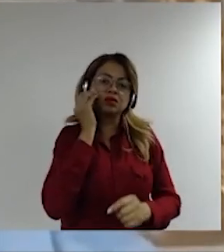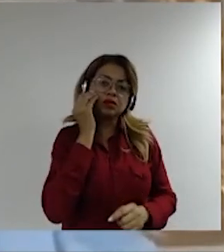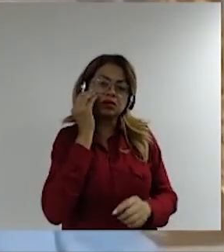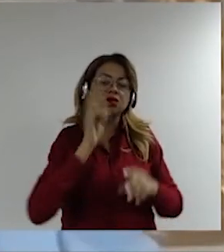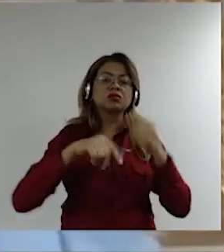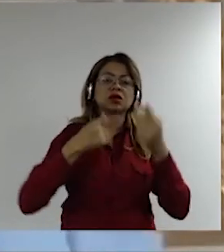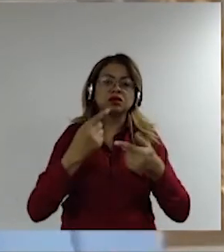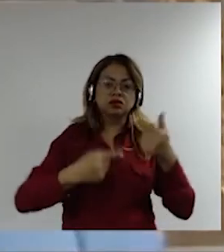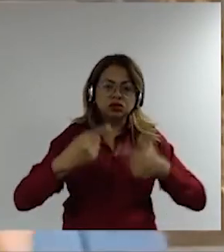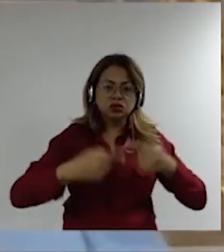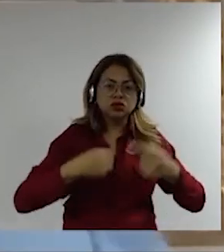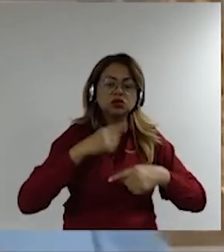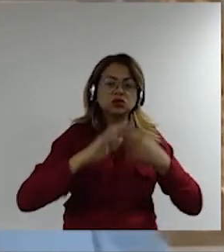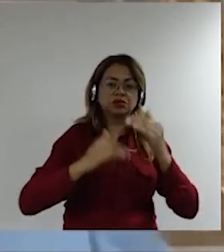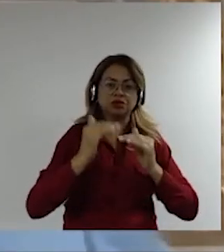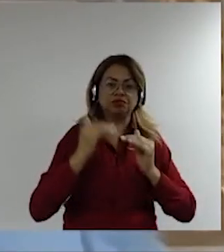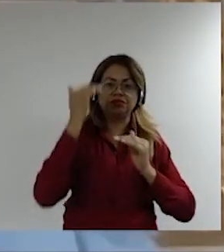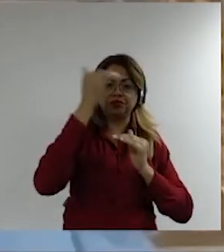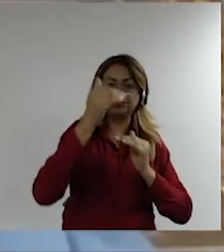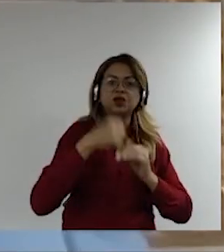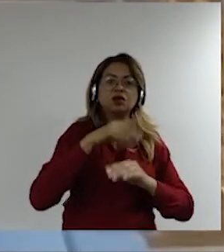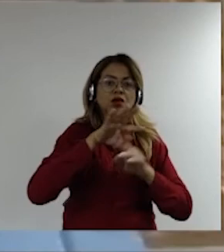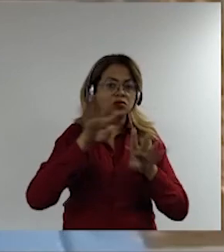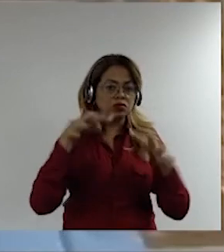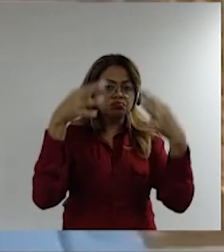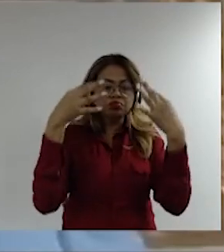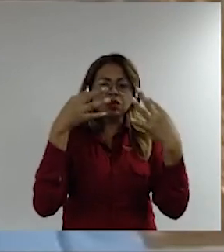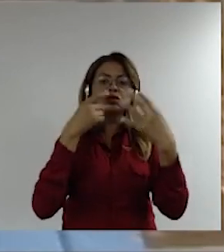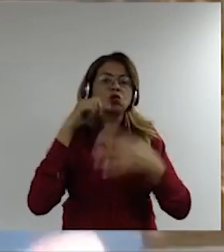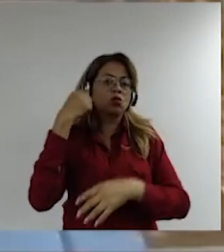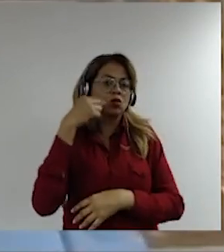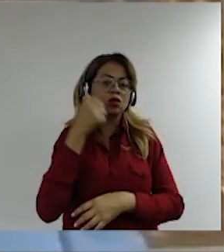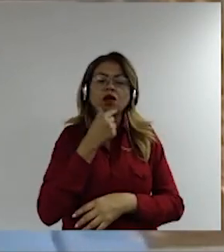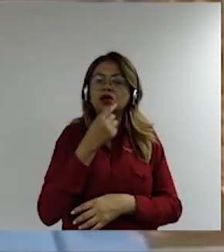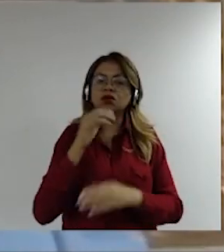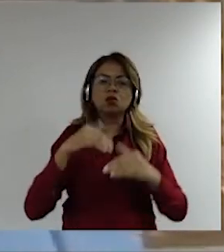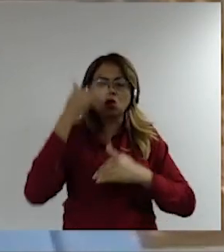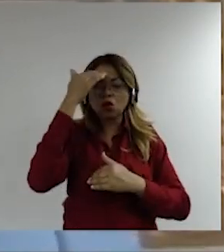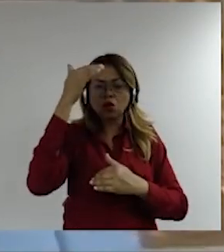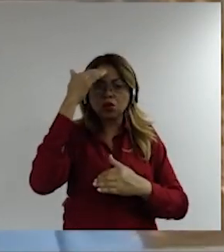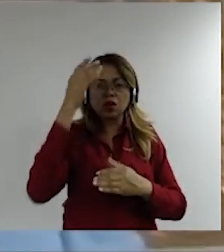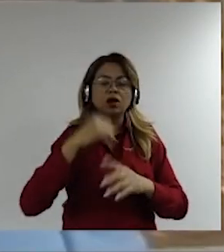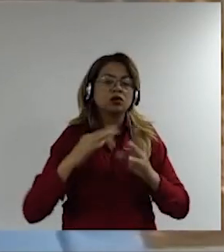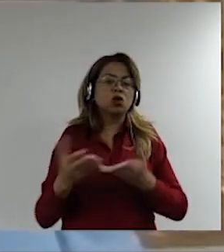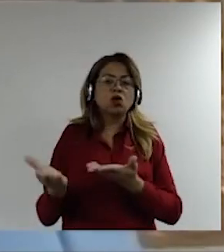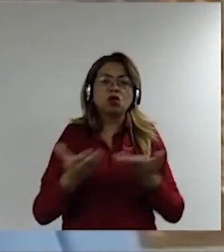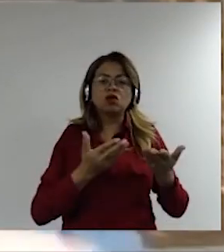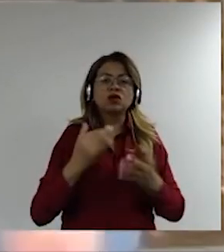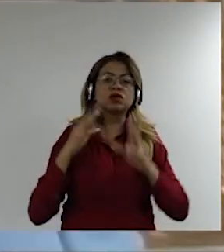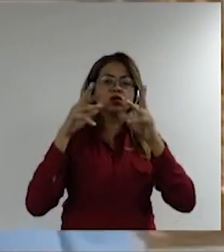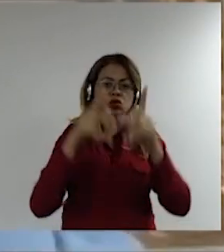discutir para relevar. Queridos congressistas, advogados, advogadas, muito obrigado. Convido a todos